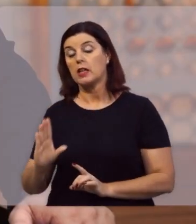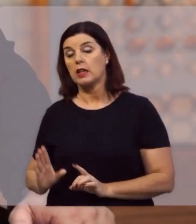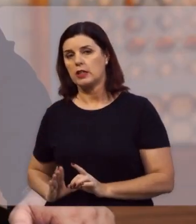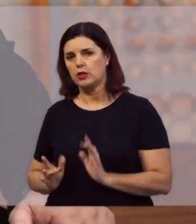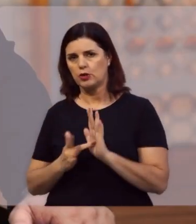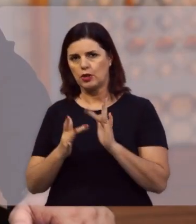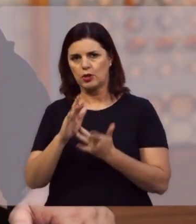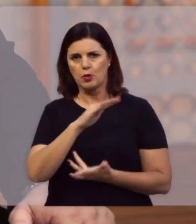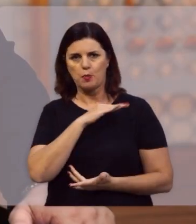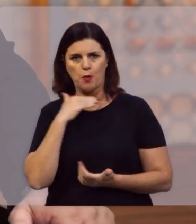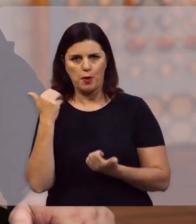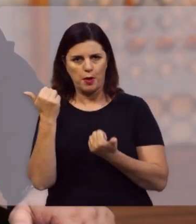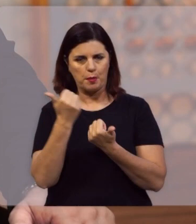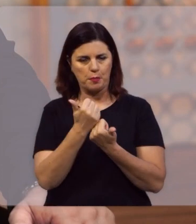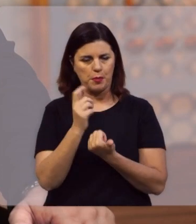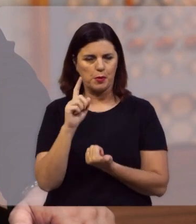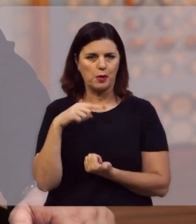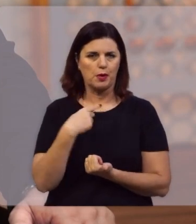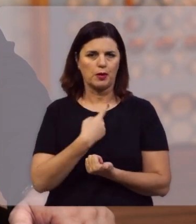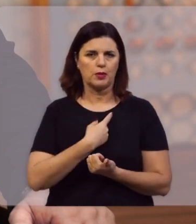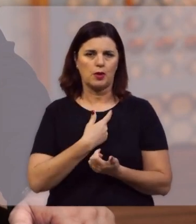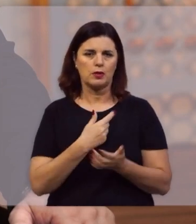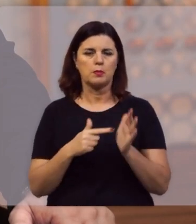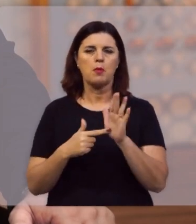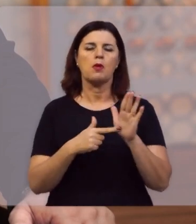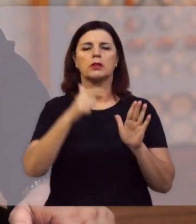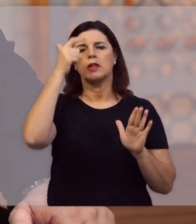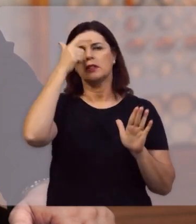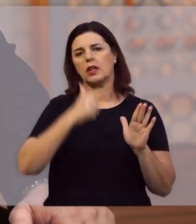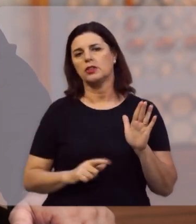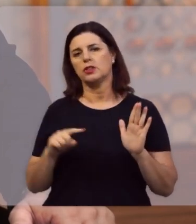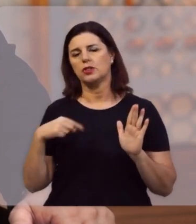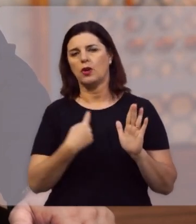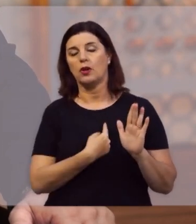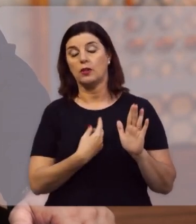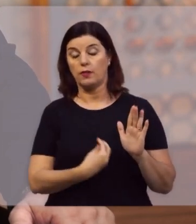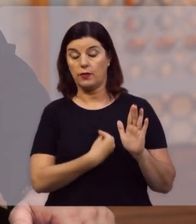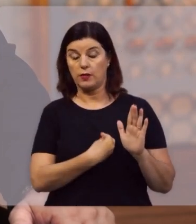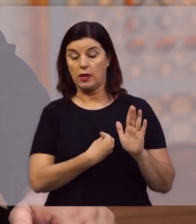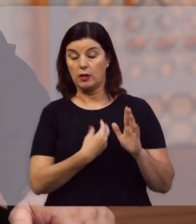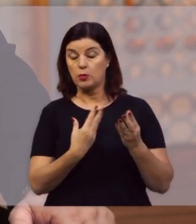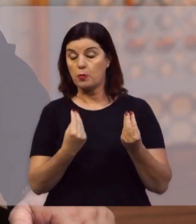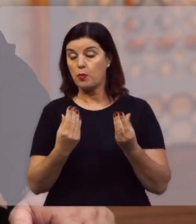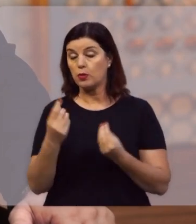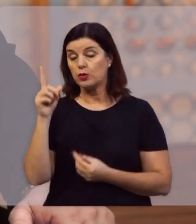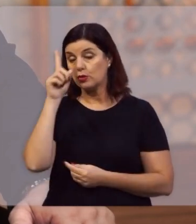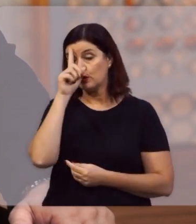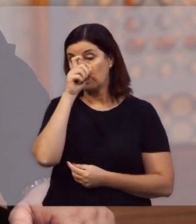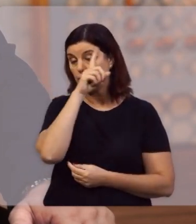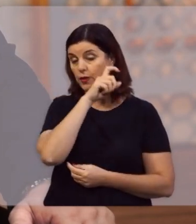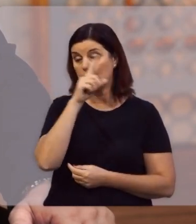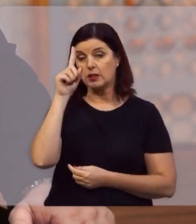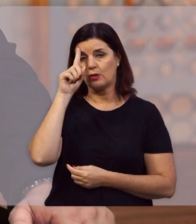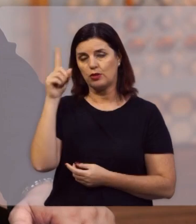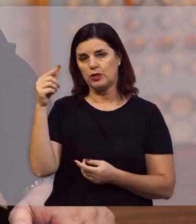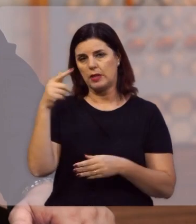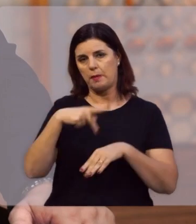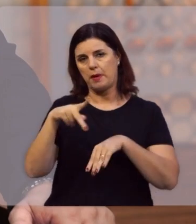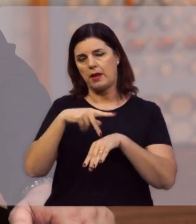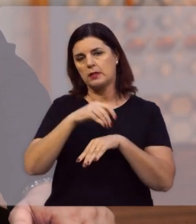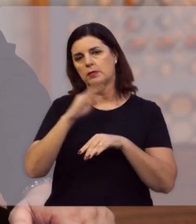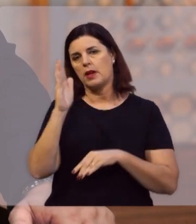Quem morreu na cruz que define a nossa identidade nós temos vivido Dias muito difíceis no país